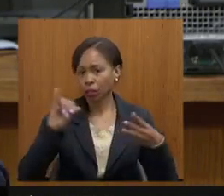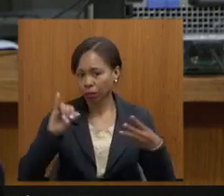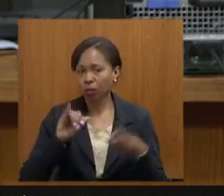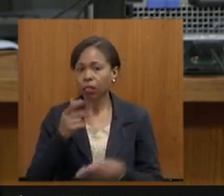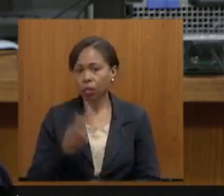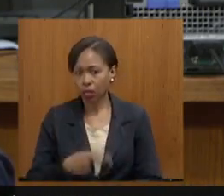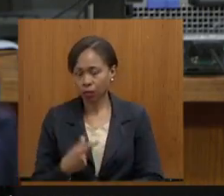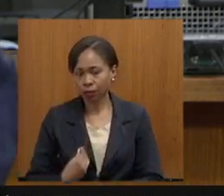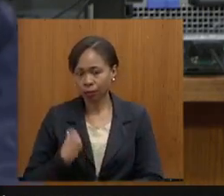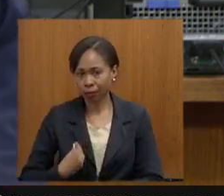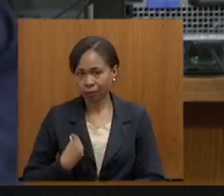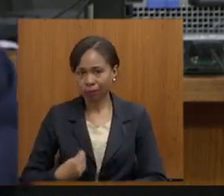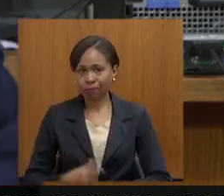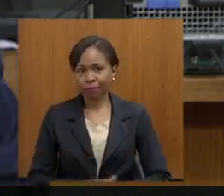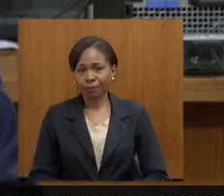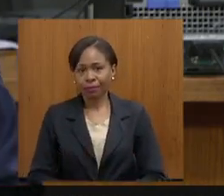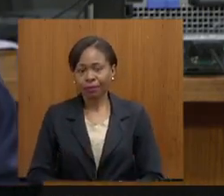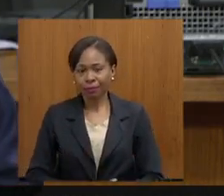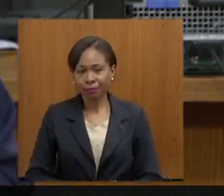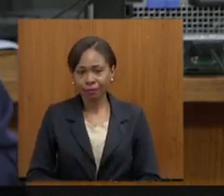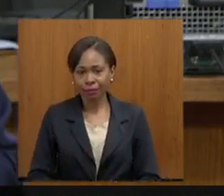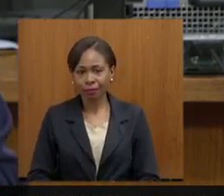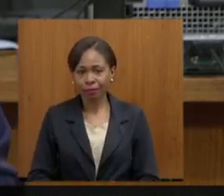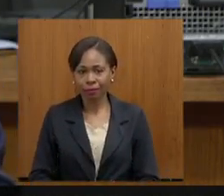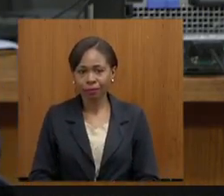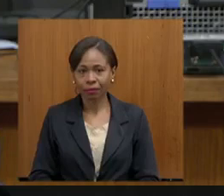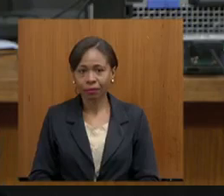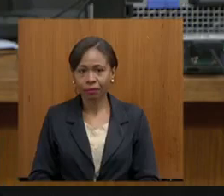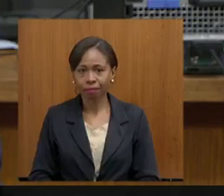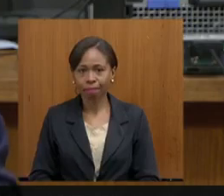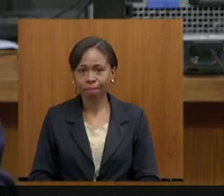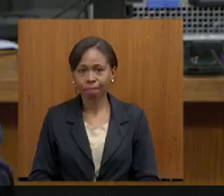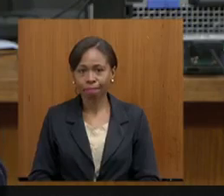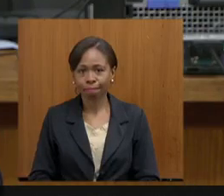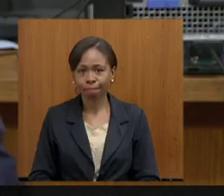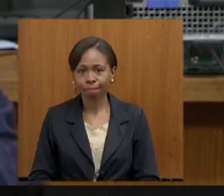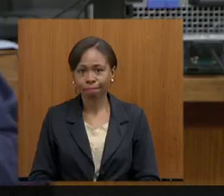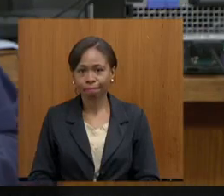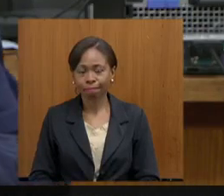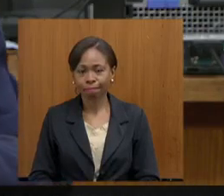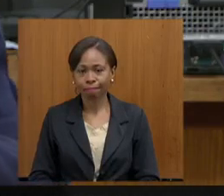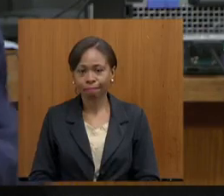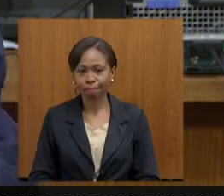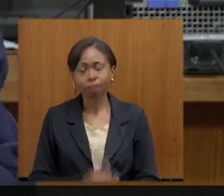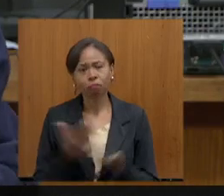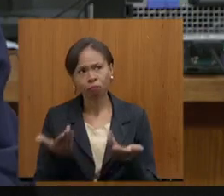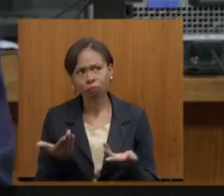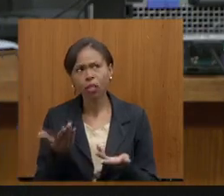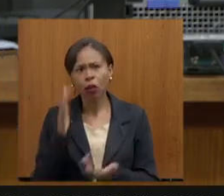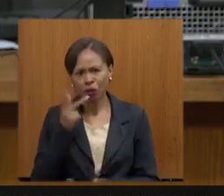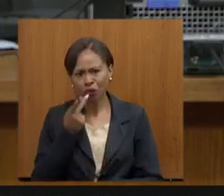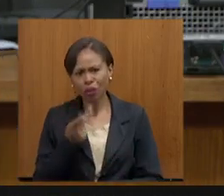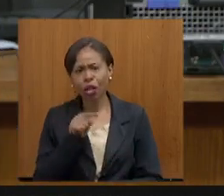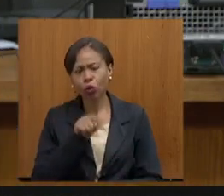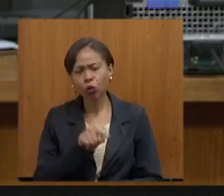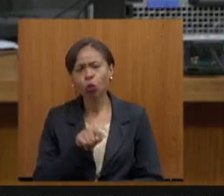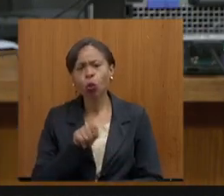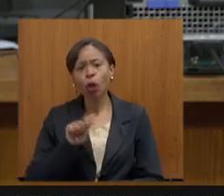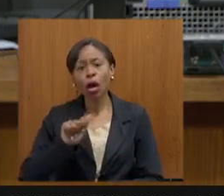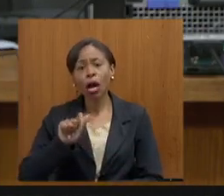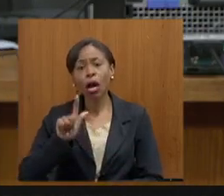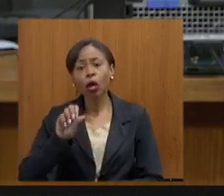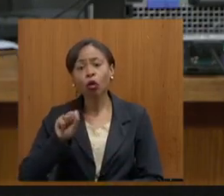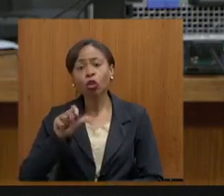aqui presente também é o do Ronaldo é bom eu falo que essa iniciativa do nosso Presidente Agostinho